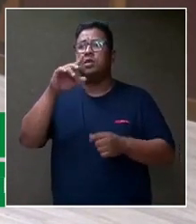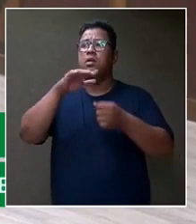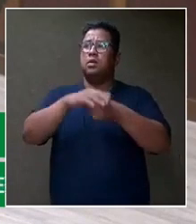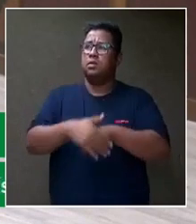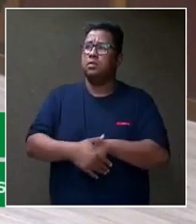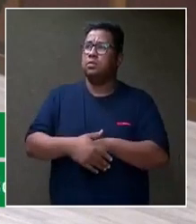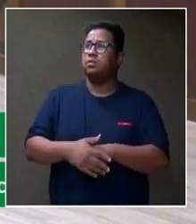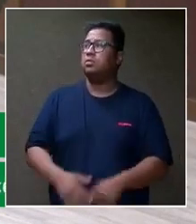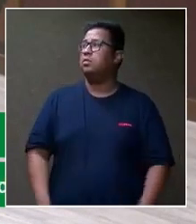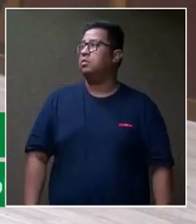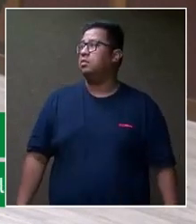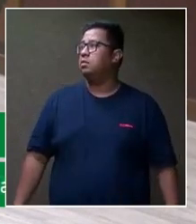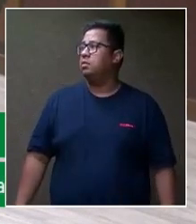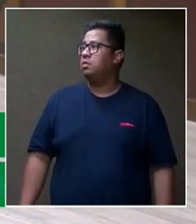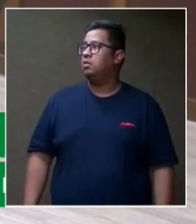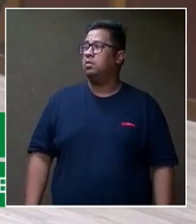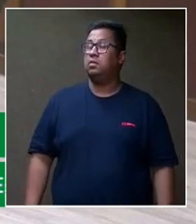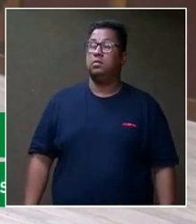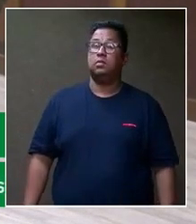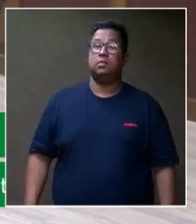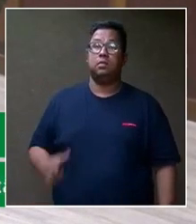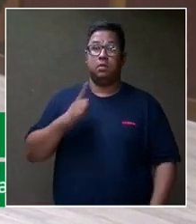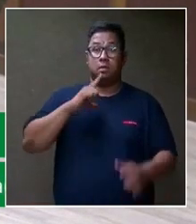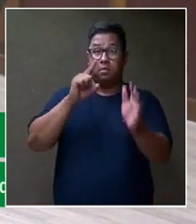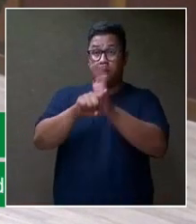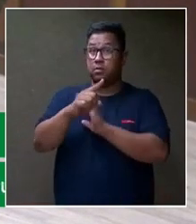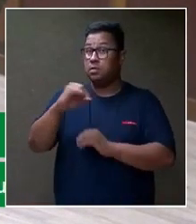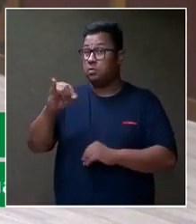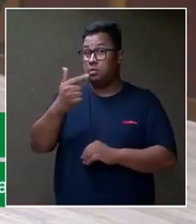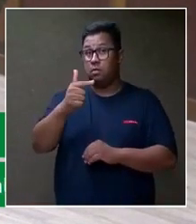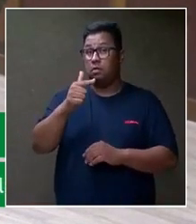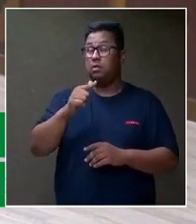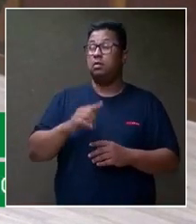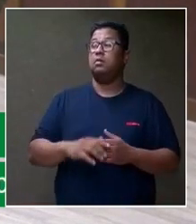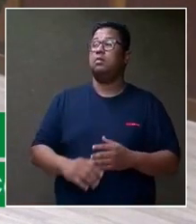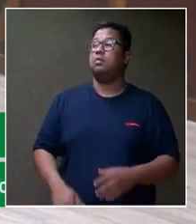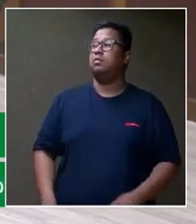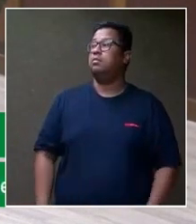Eu vou perguntar pela última vez se o senhor tem alguma pergunta. Se não tiver...